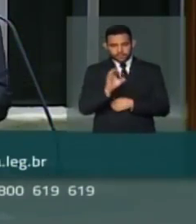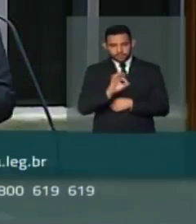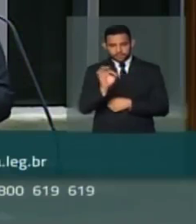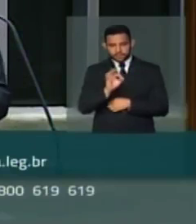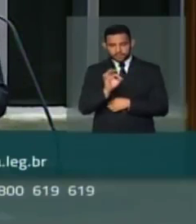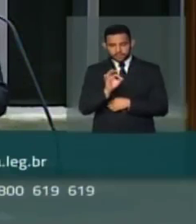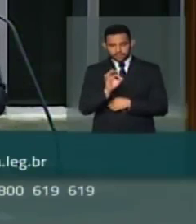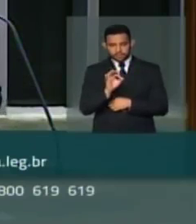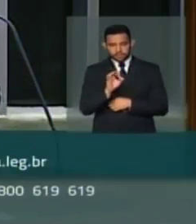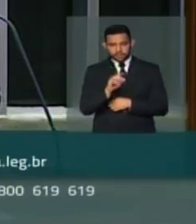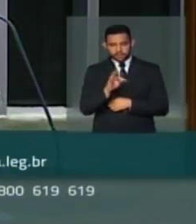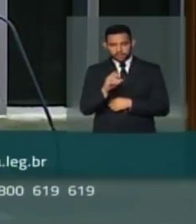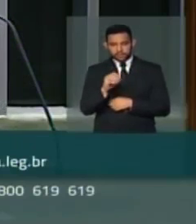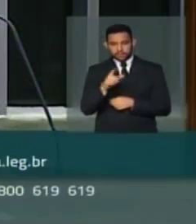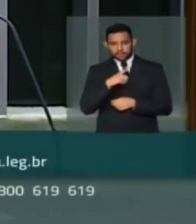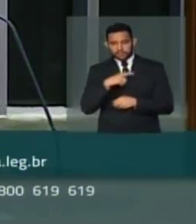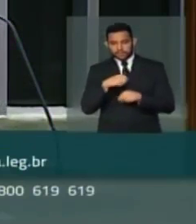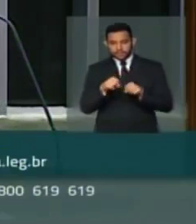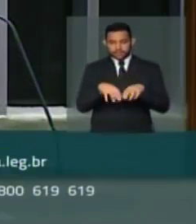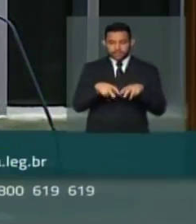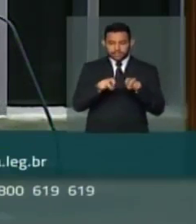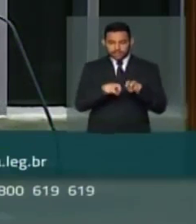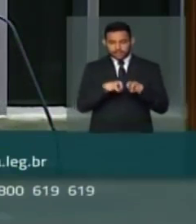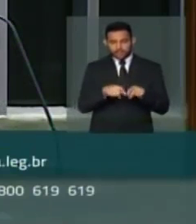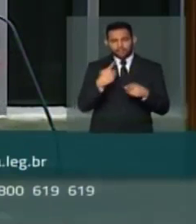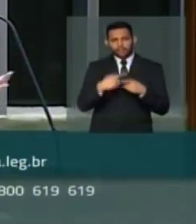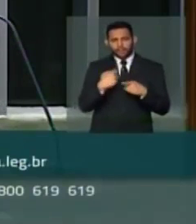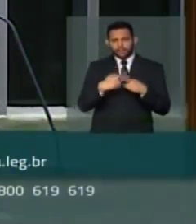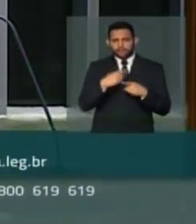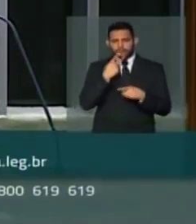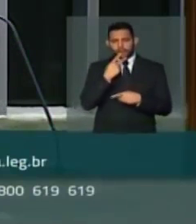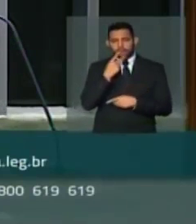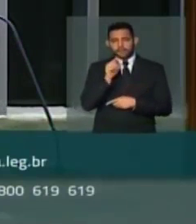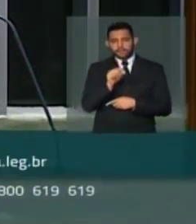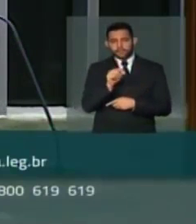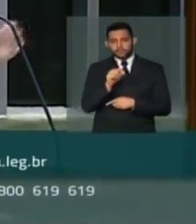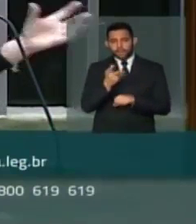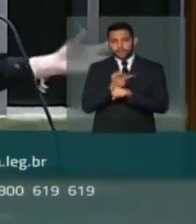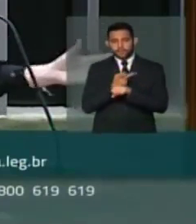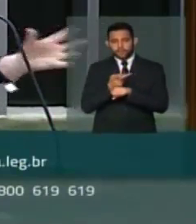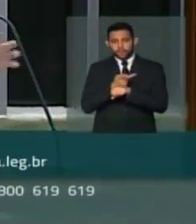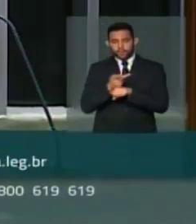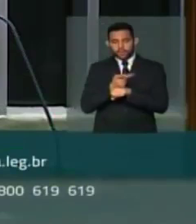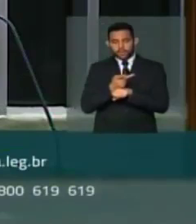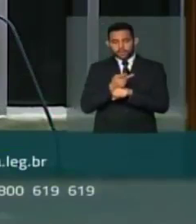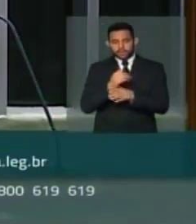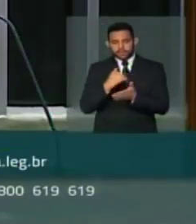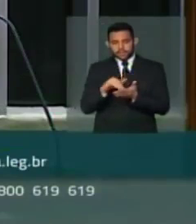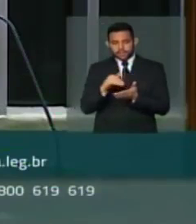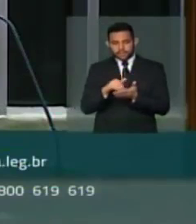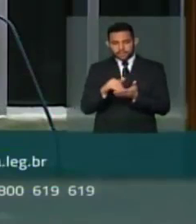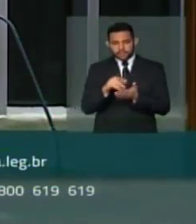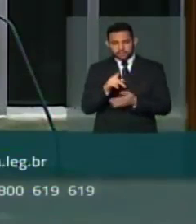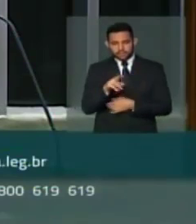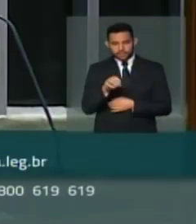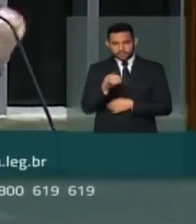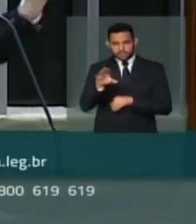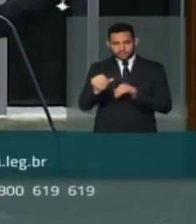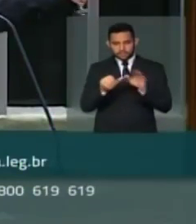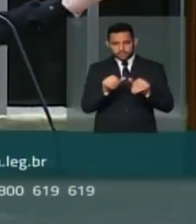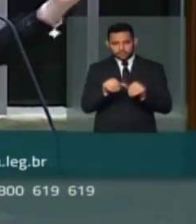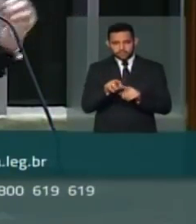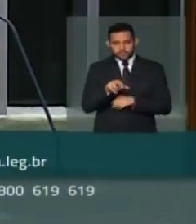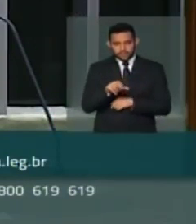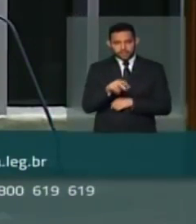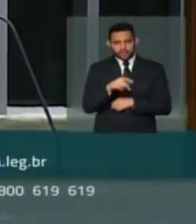cotas pudessem ser das cadeiras. Por que disso? Porque muitas vezes a gente vai buscar a secretária do partido, a gente vai buscar uma irmã,